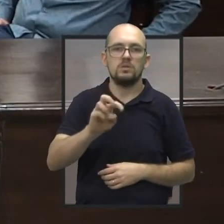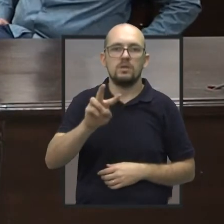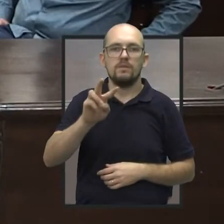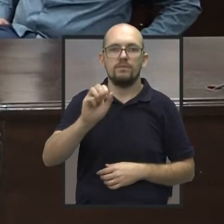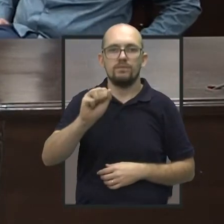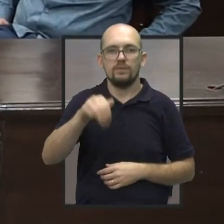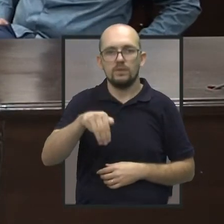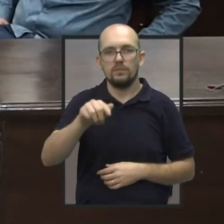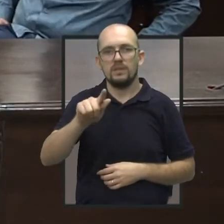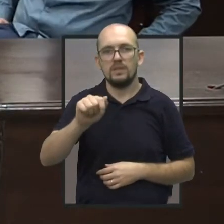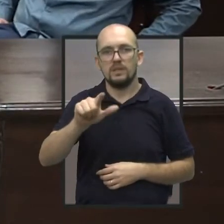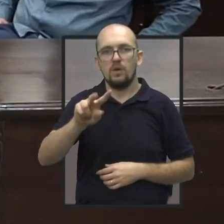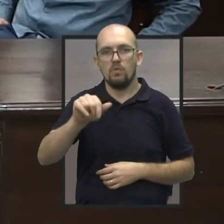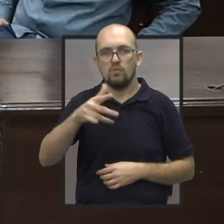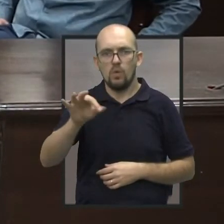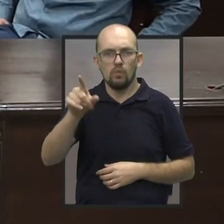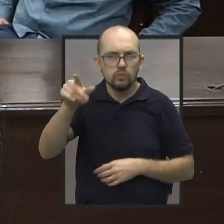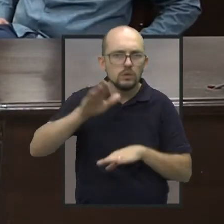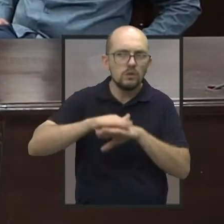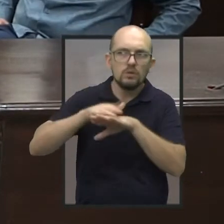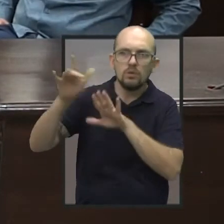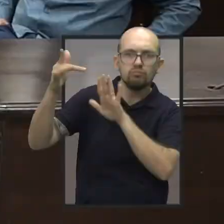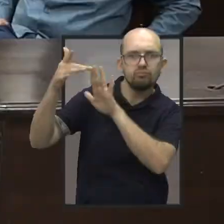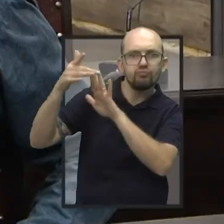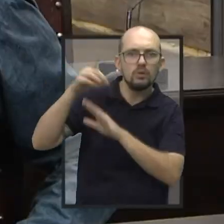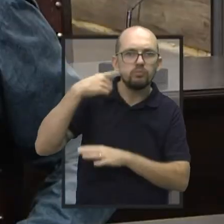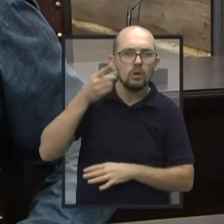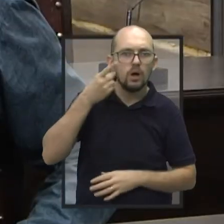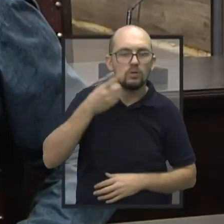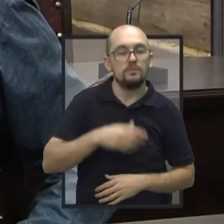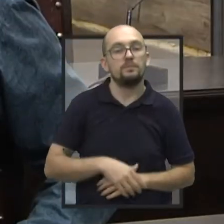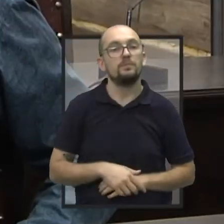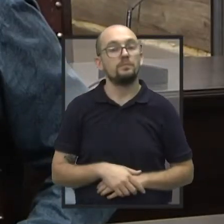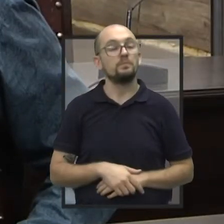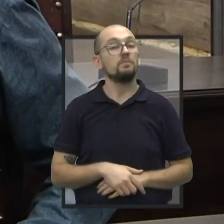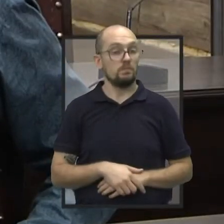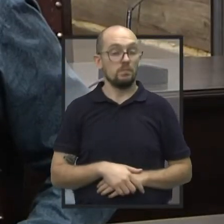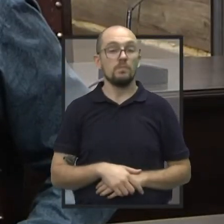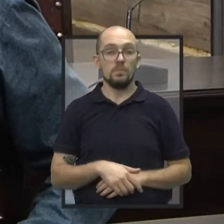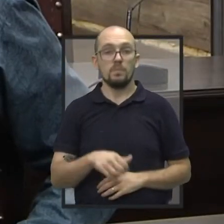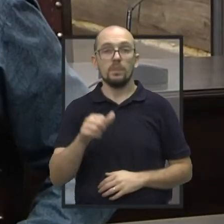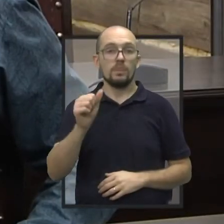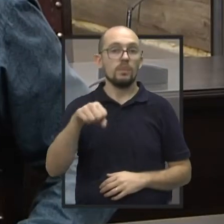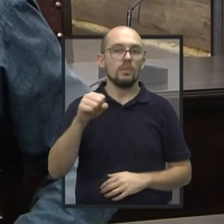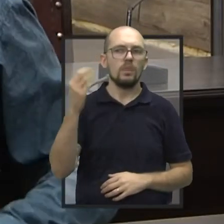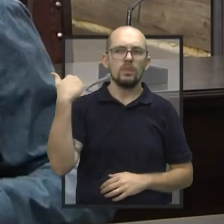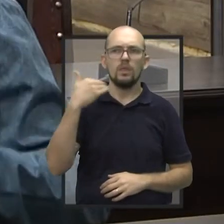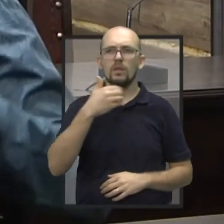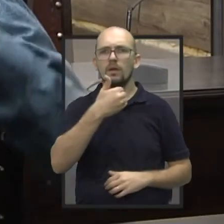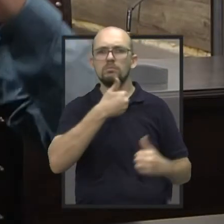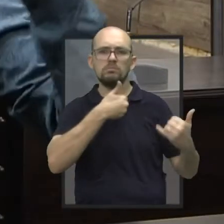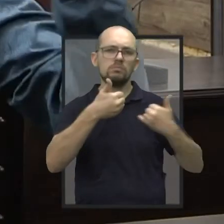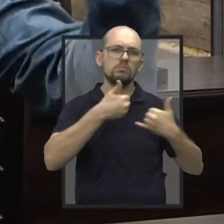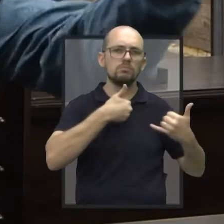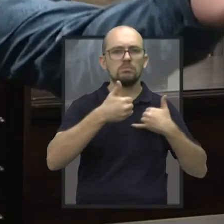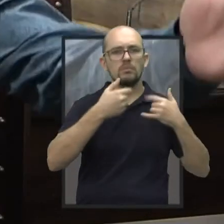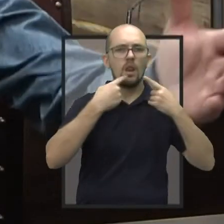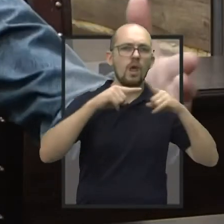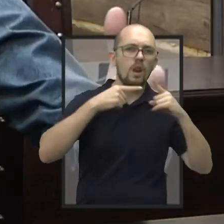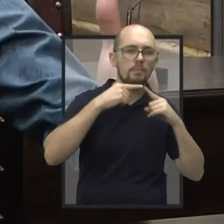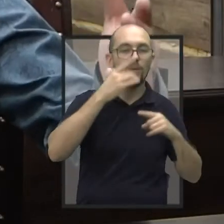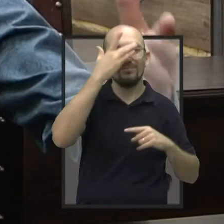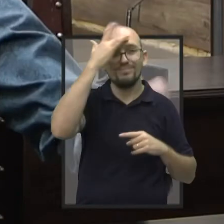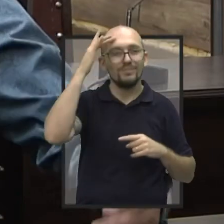senhor que intermediou essa emenda? Isso, justo. Há um tempo aí eu recebia várias reclamações de pessoas que precisavam se